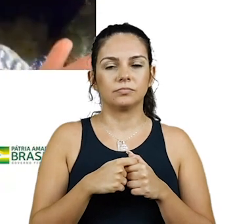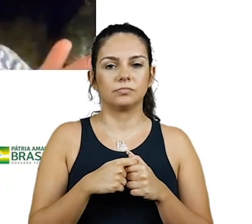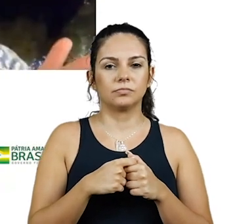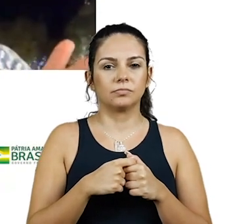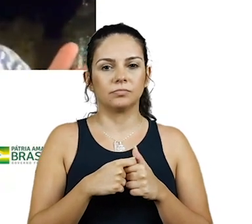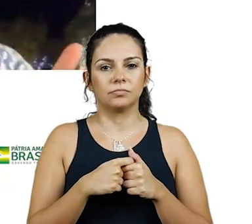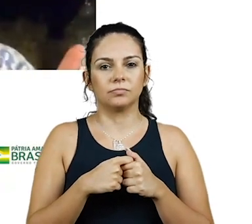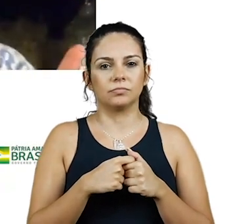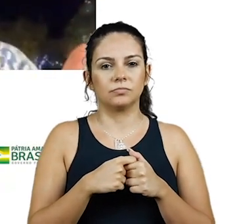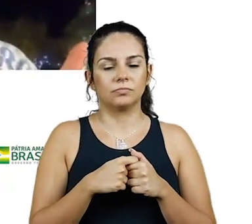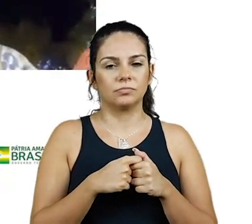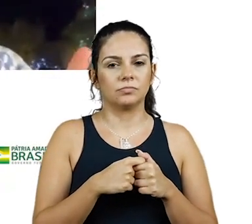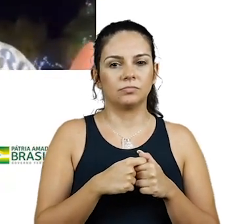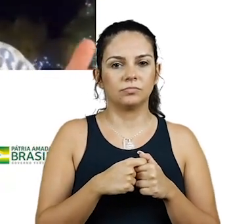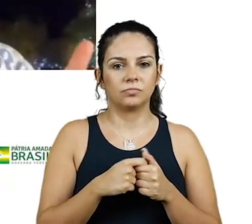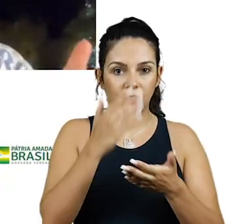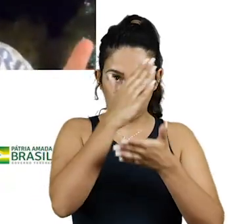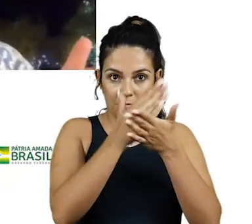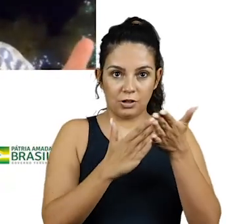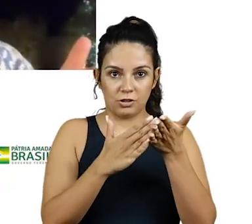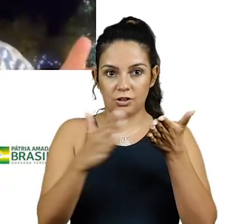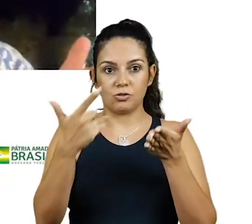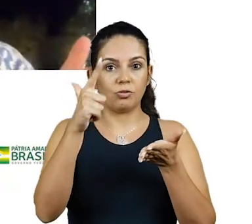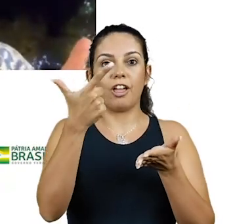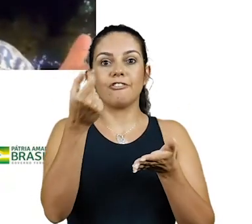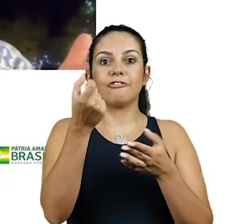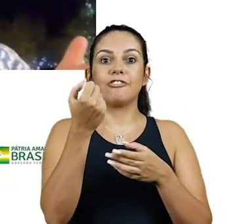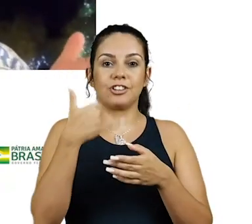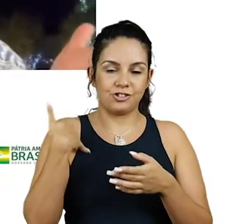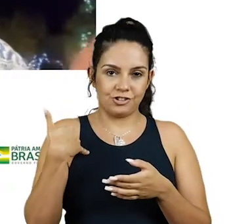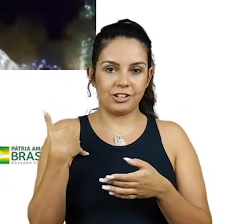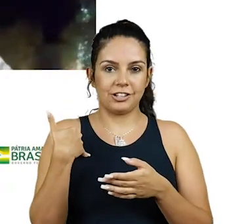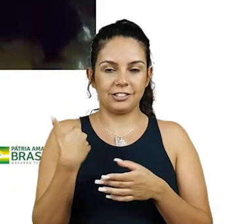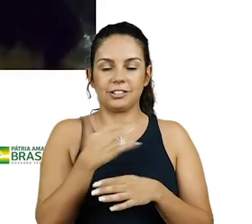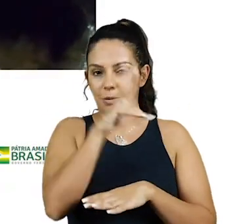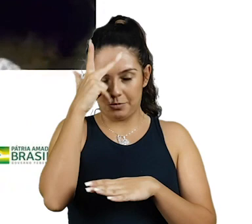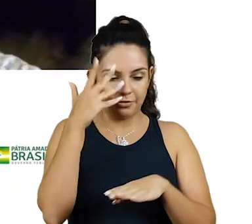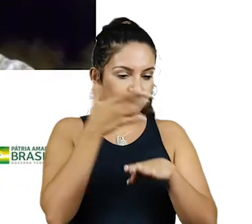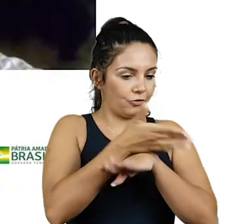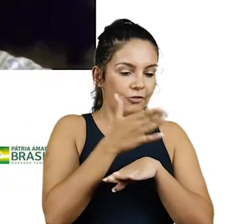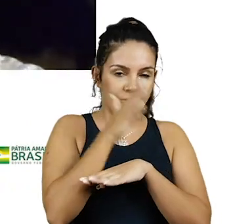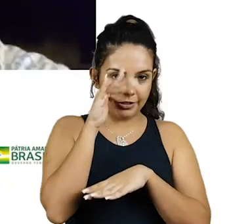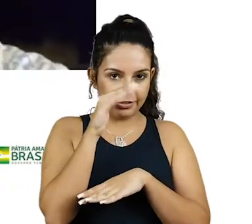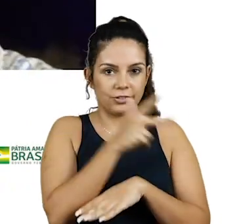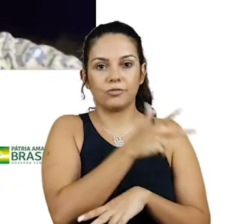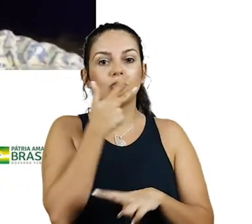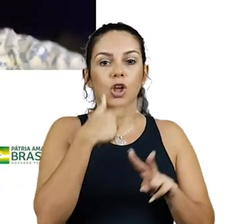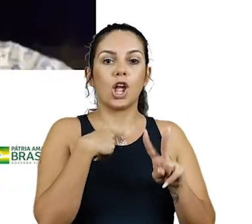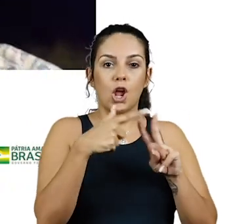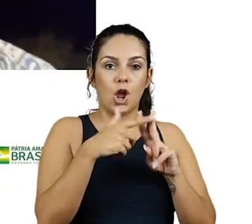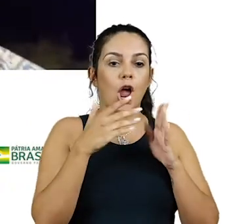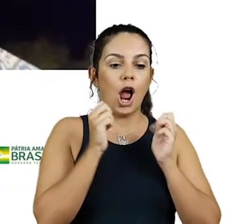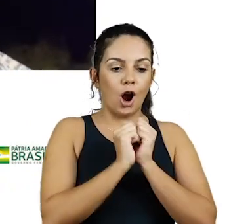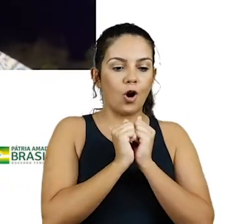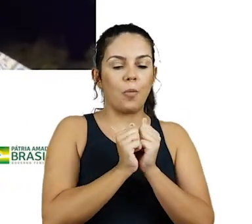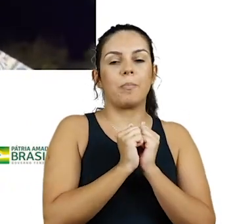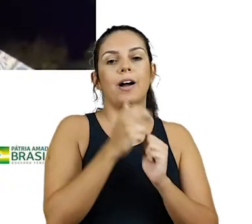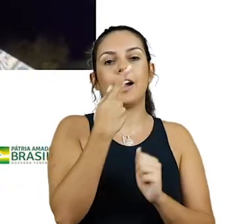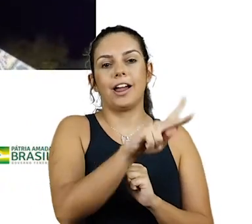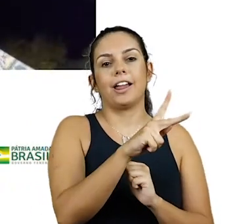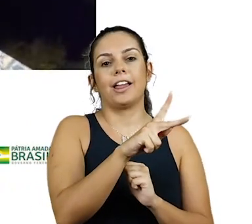cara, metade não tem nem 20 anos. Eu acompanhei de perto a paixão dela pelo Vanderly,